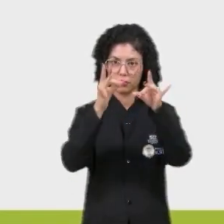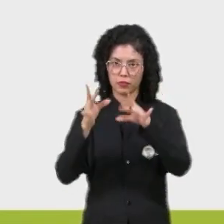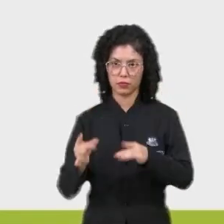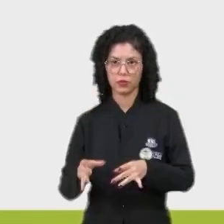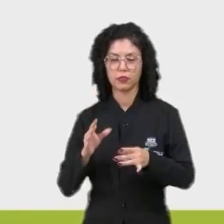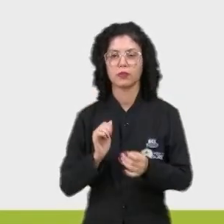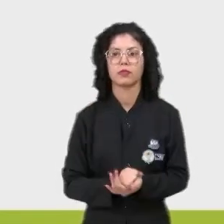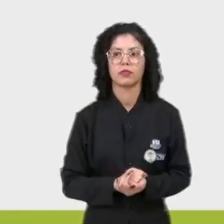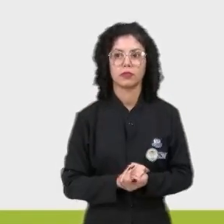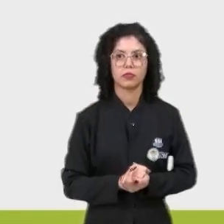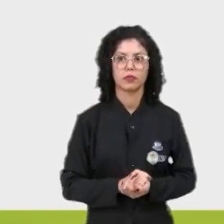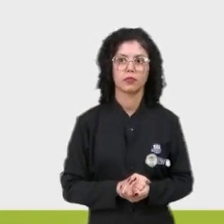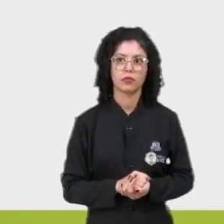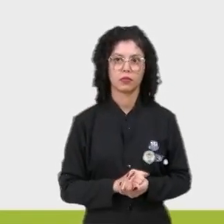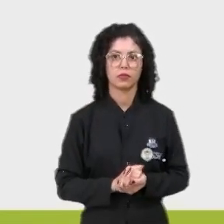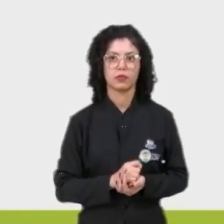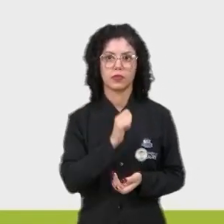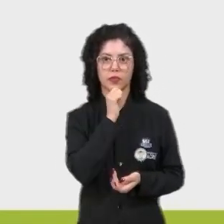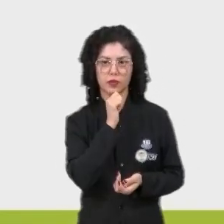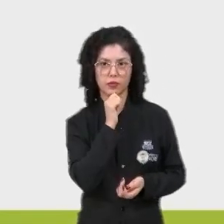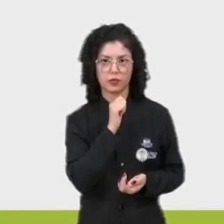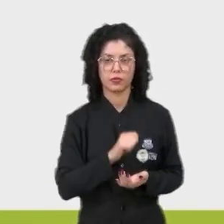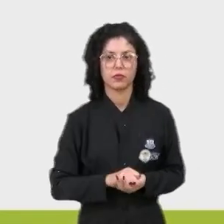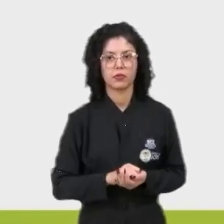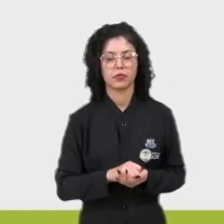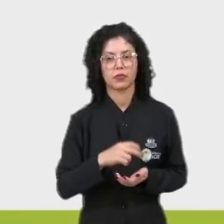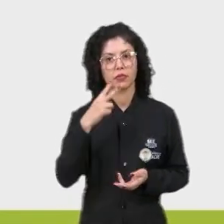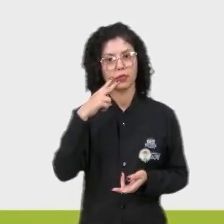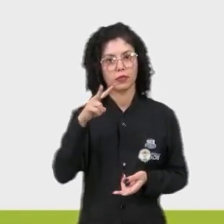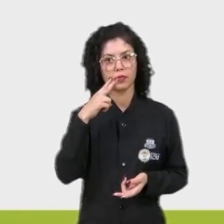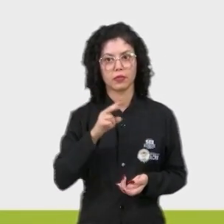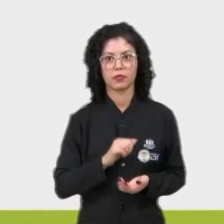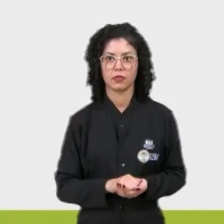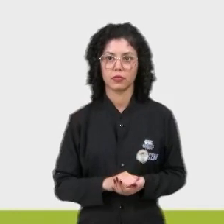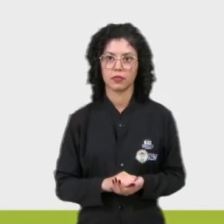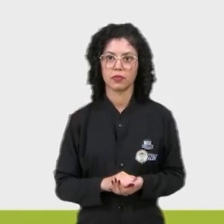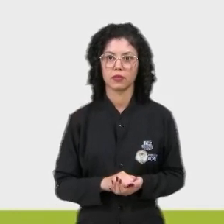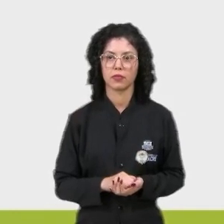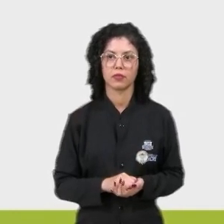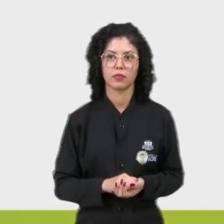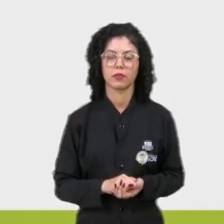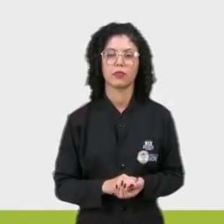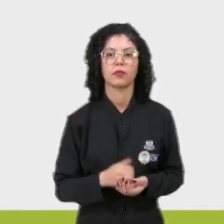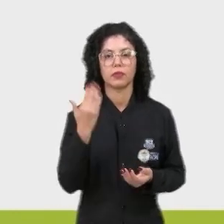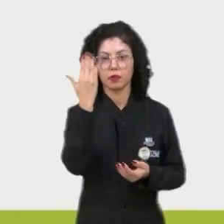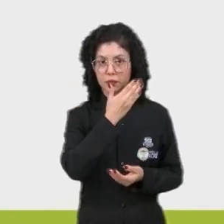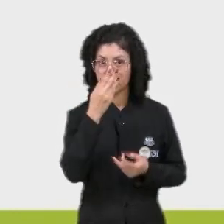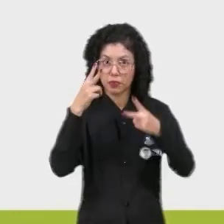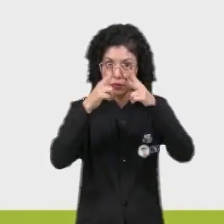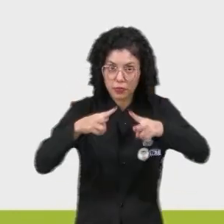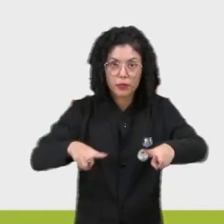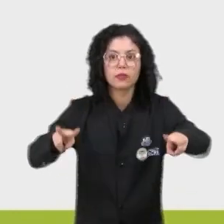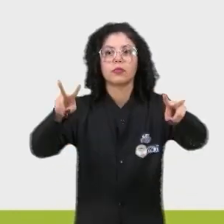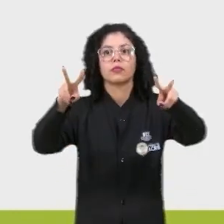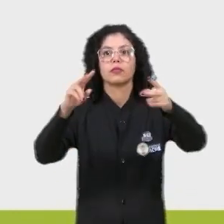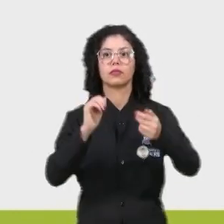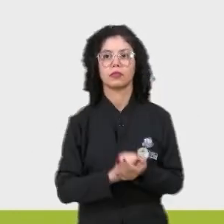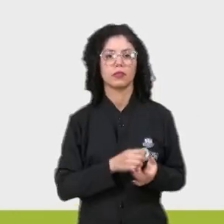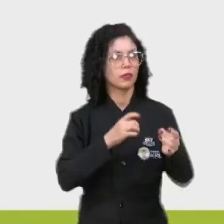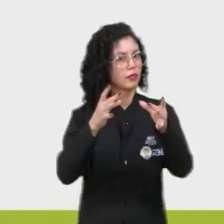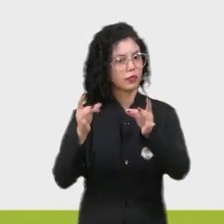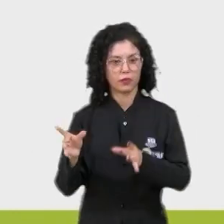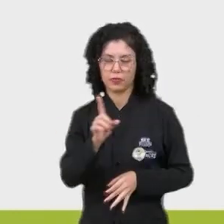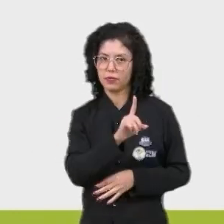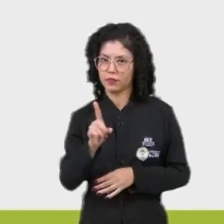verbo vender, ou de venda aí, de ver, de enxergar. Né? Ele está vendo, não